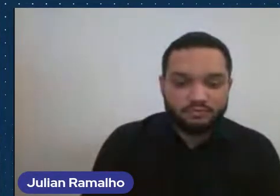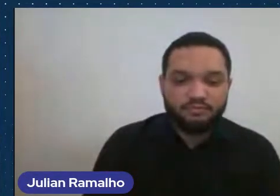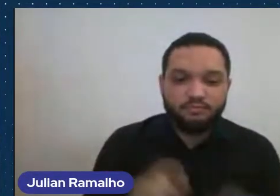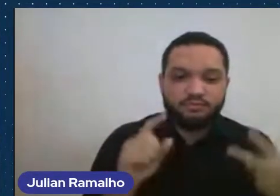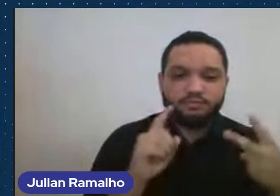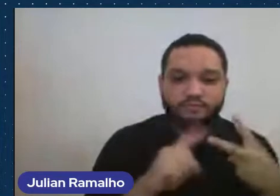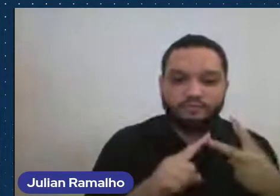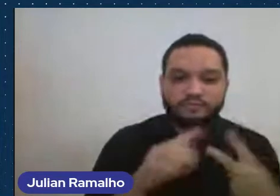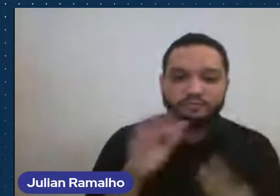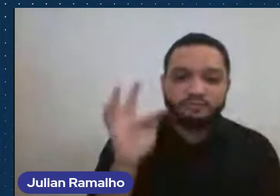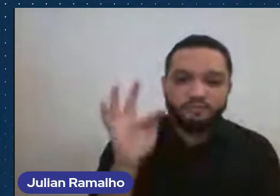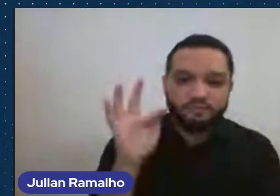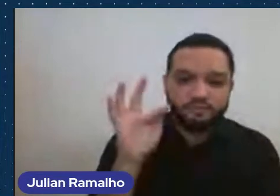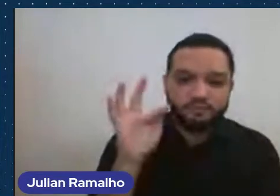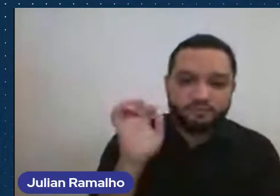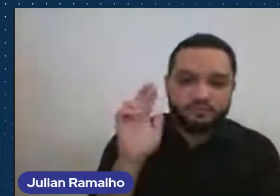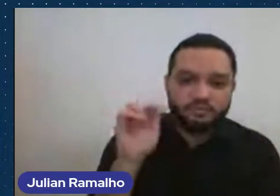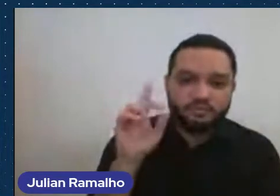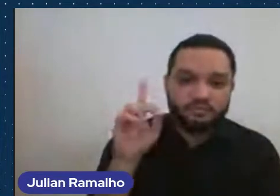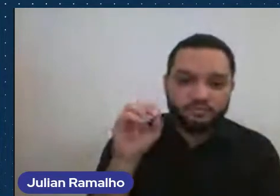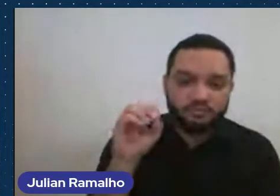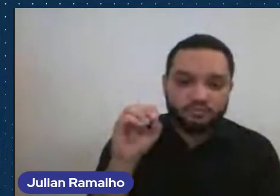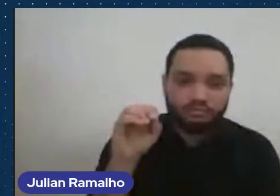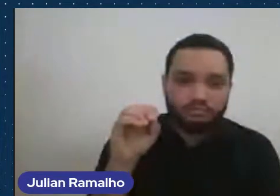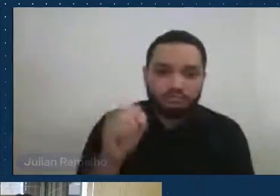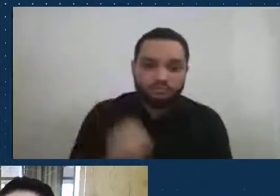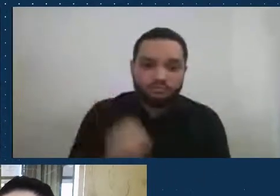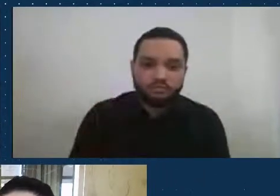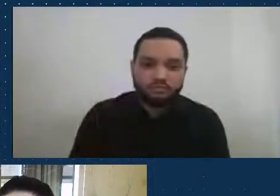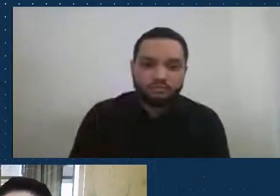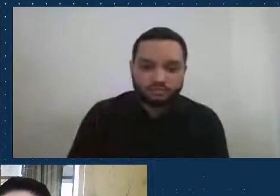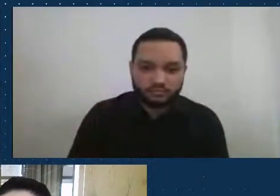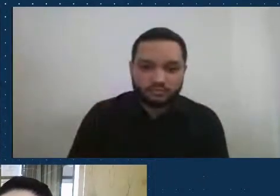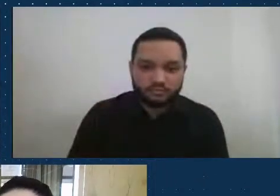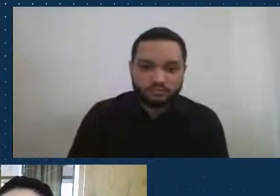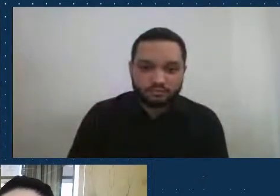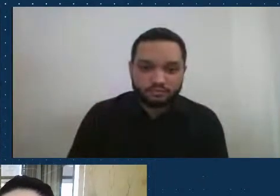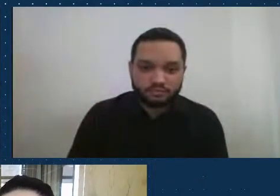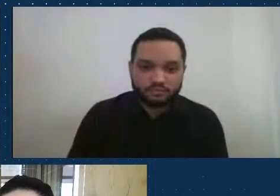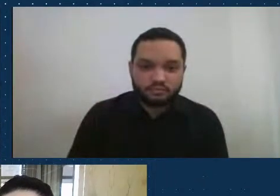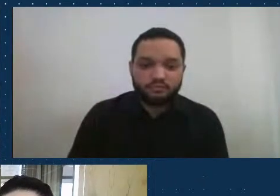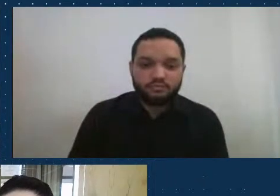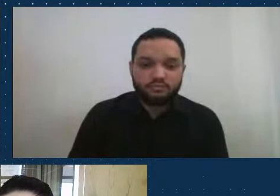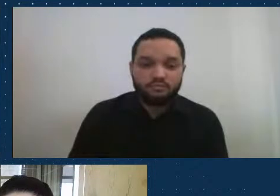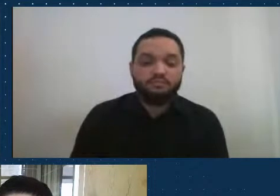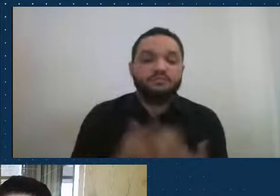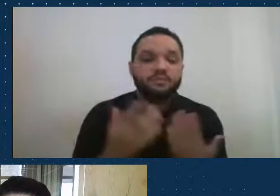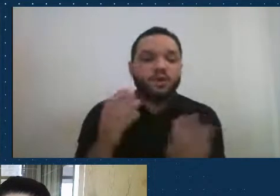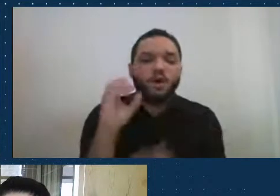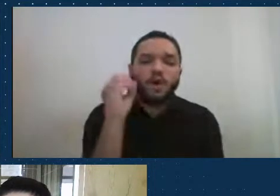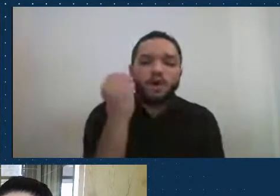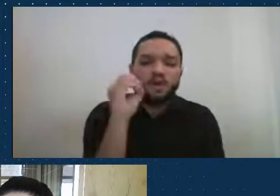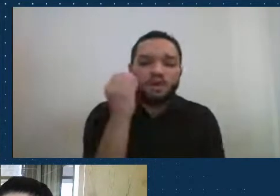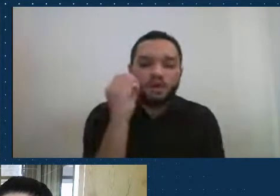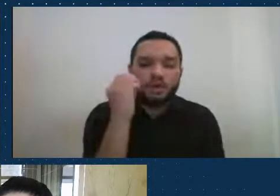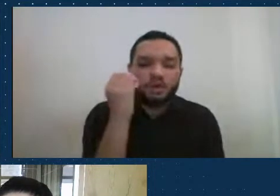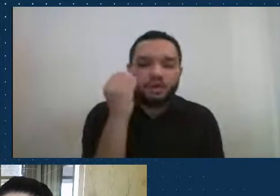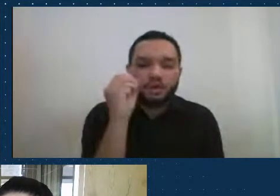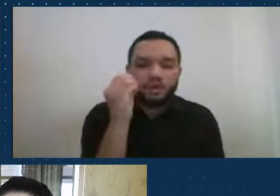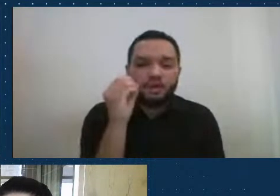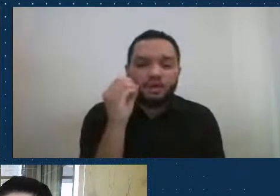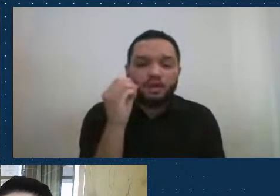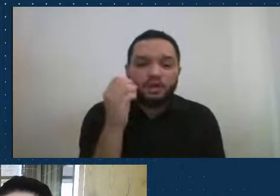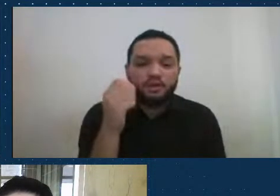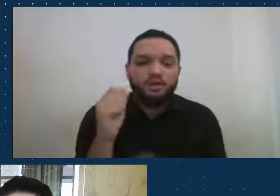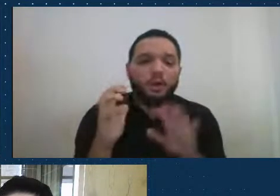Molina perguntou, professor, as teses exigem originalidade. Então, originalidade respeito a quem? O mundo, a